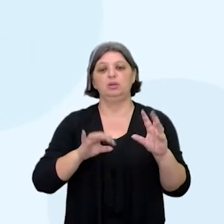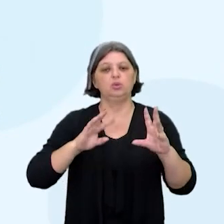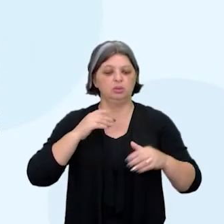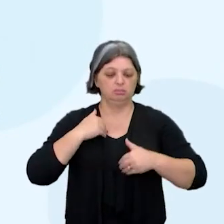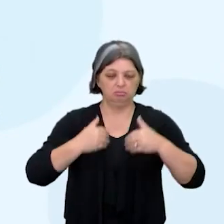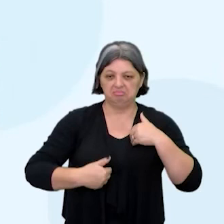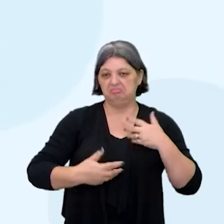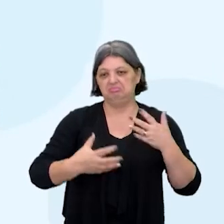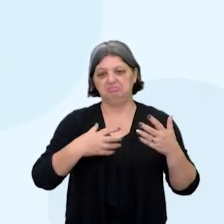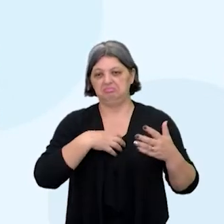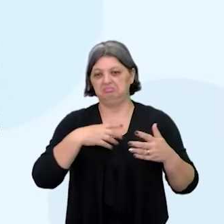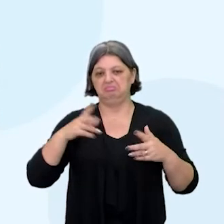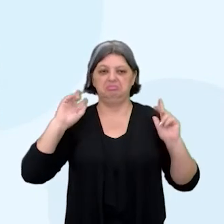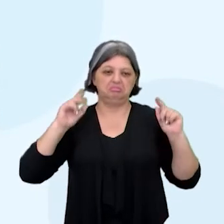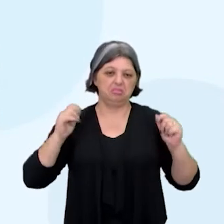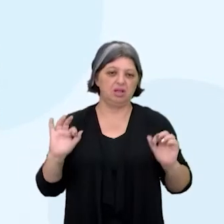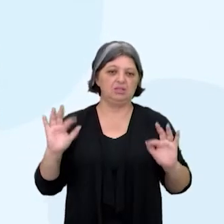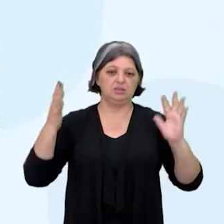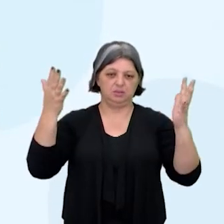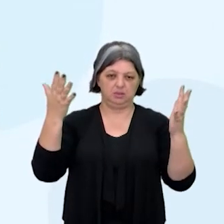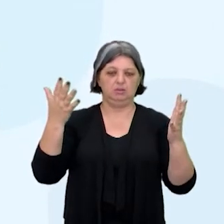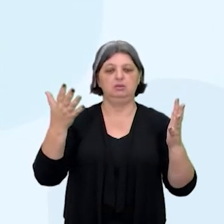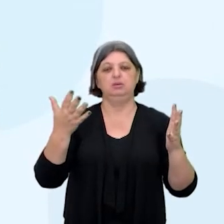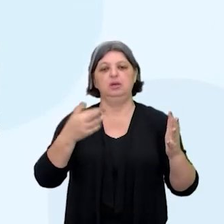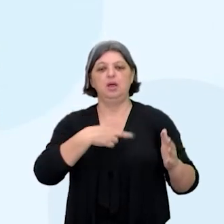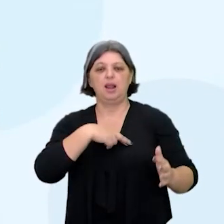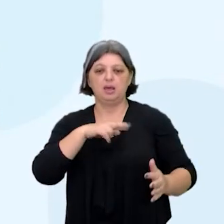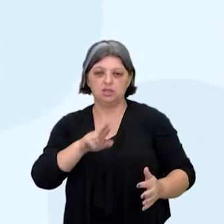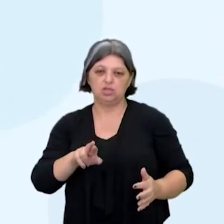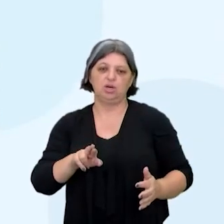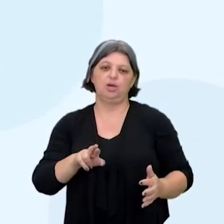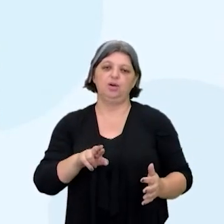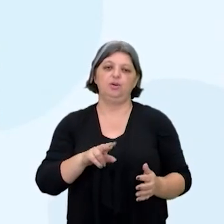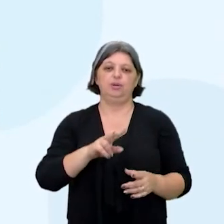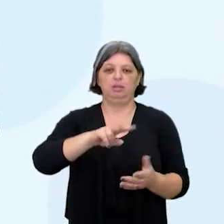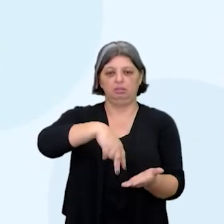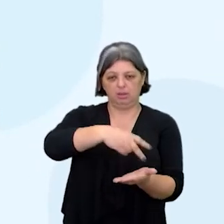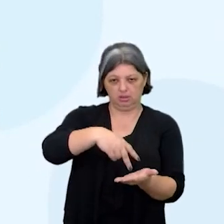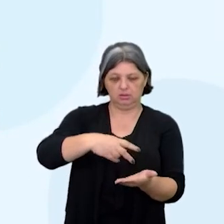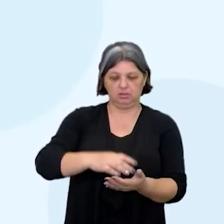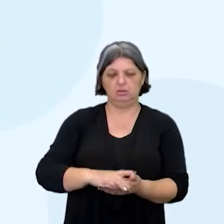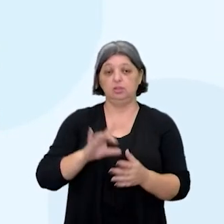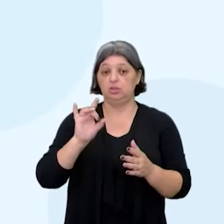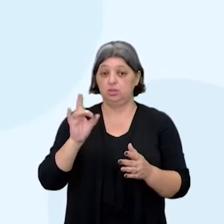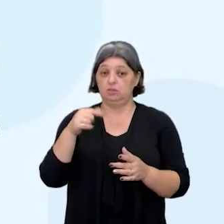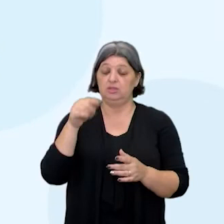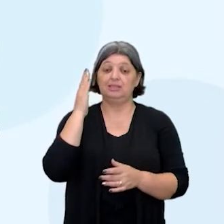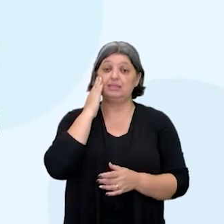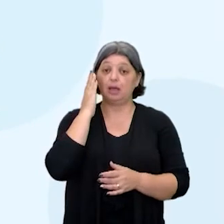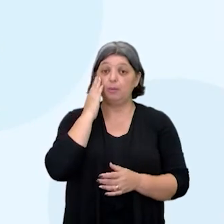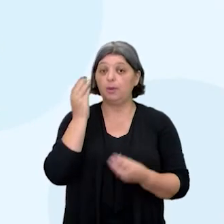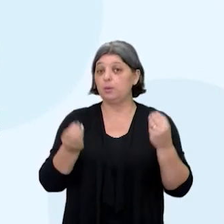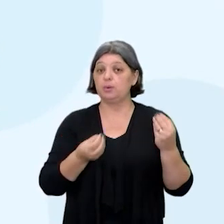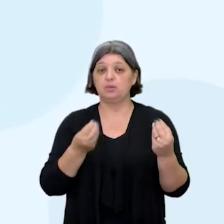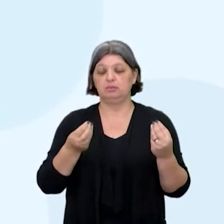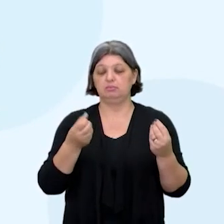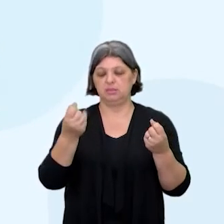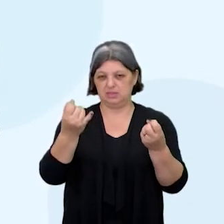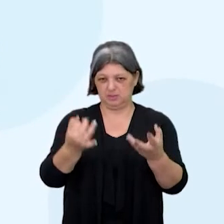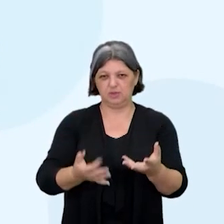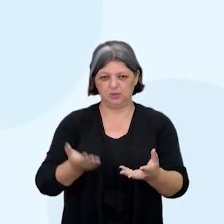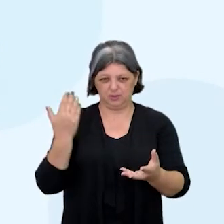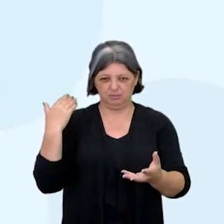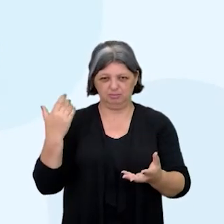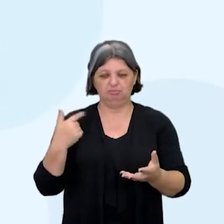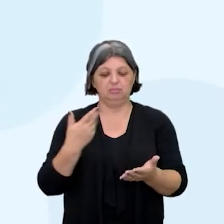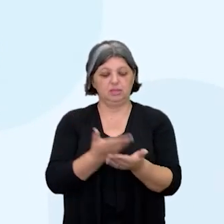humana, seja por meio de celebrações ou ritos. Então, aqui é um momento só para vocês aí terem noção do que nós comentamos,